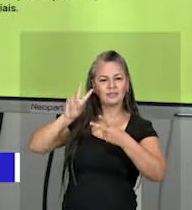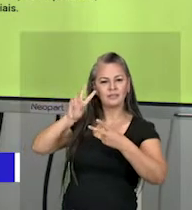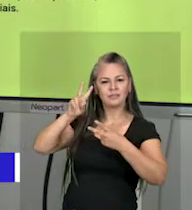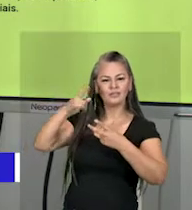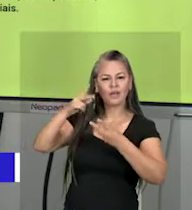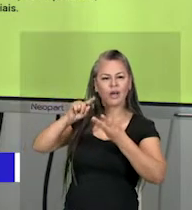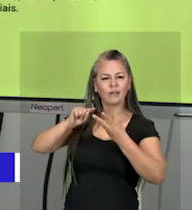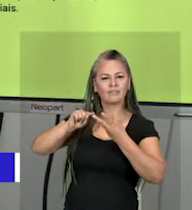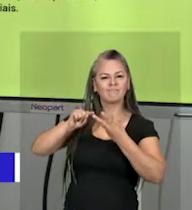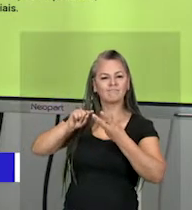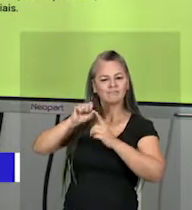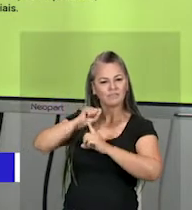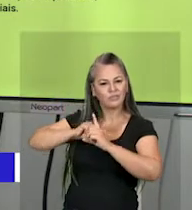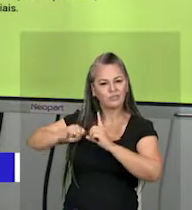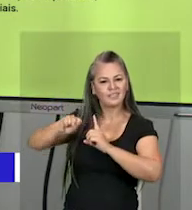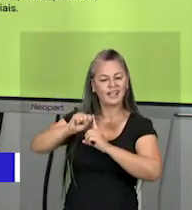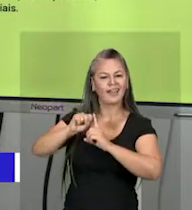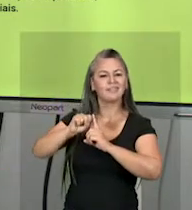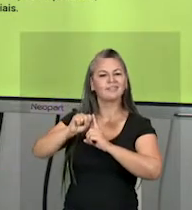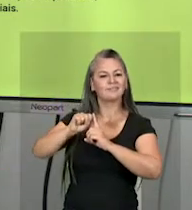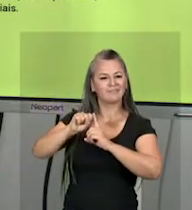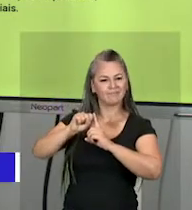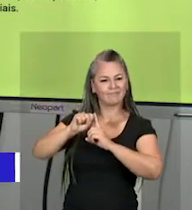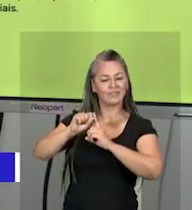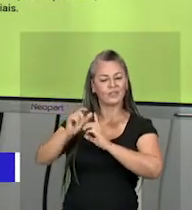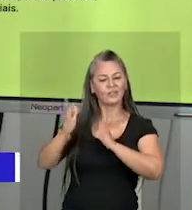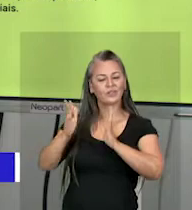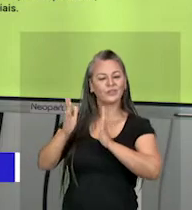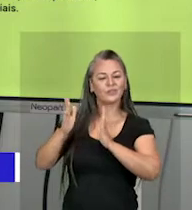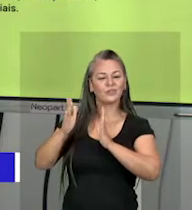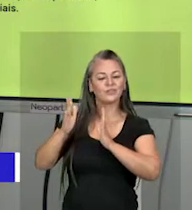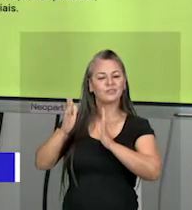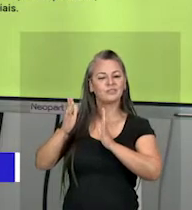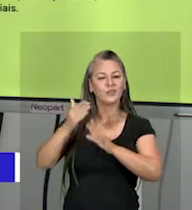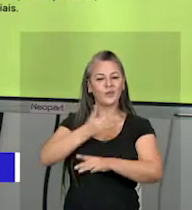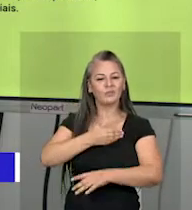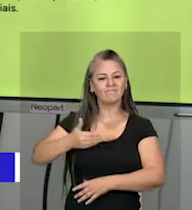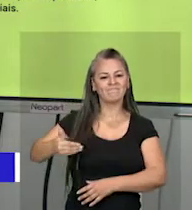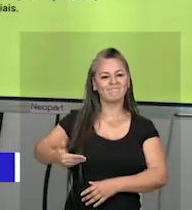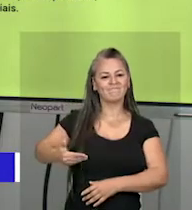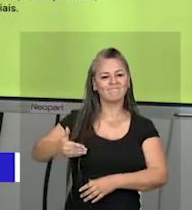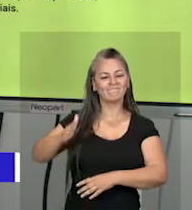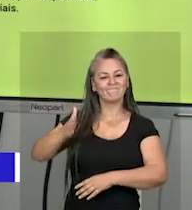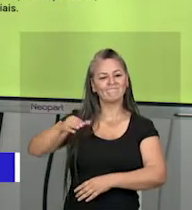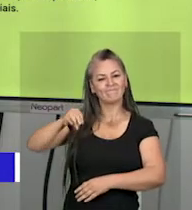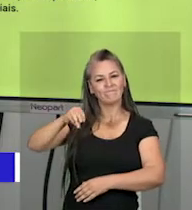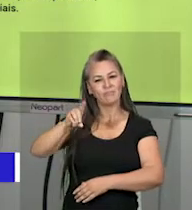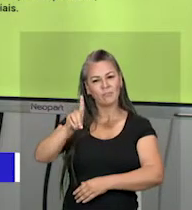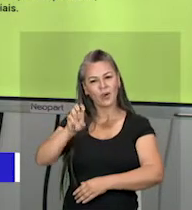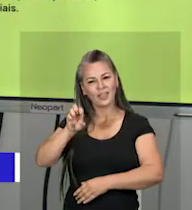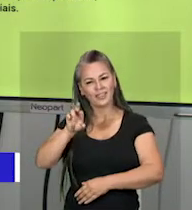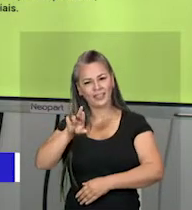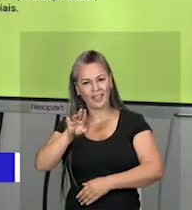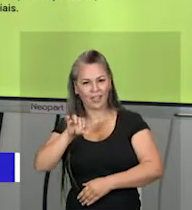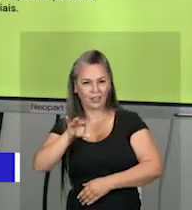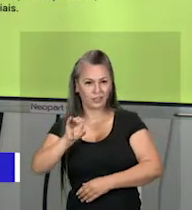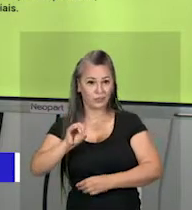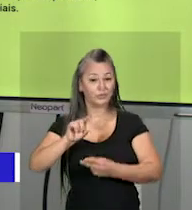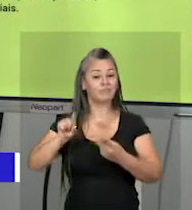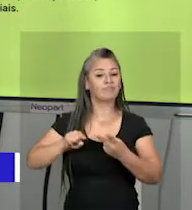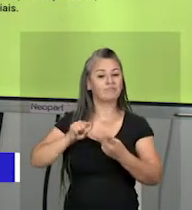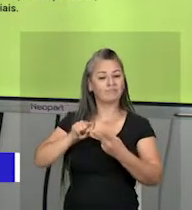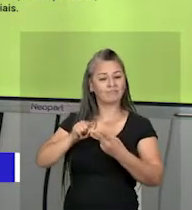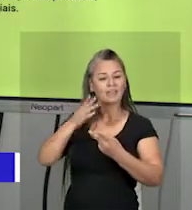moderno e identificar suas principais características. Identificar e relacionar as distintas manifestações do